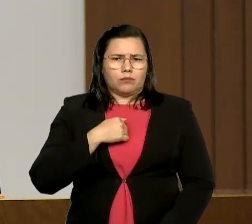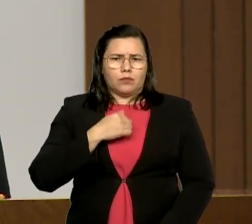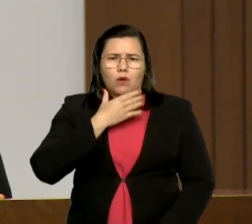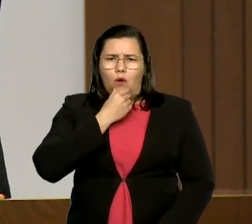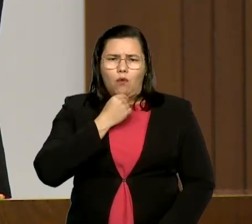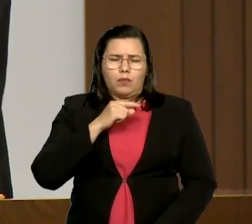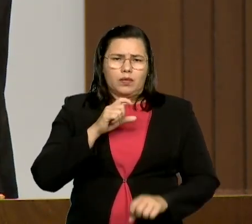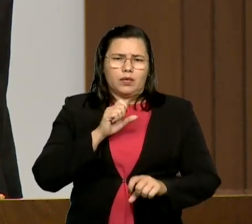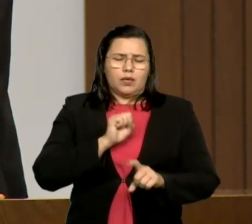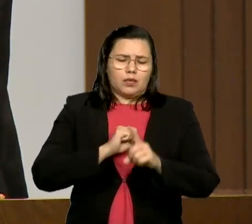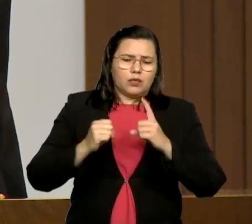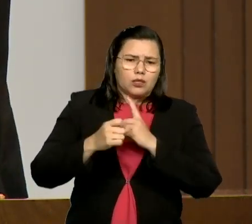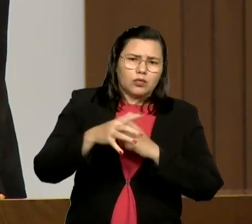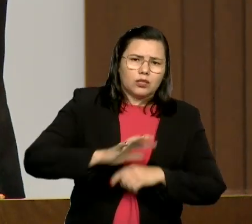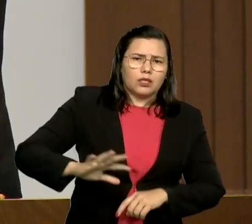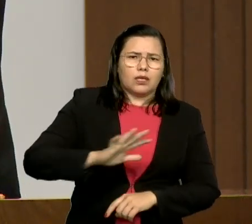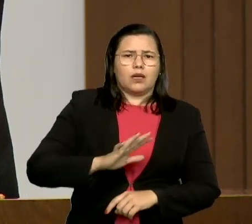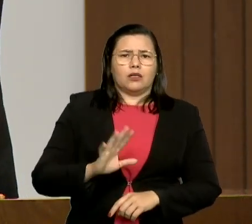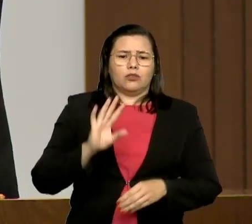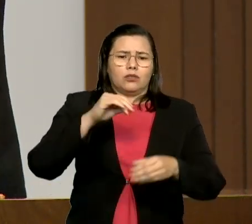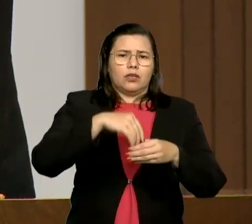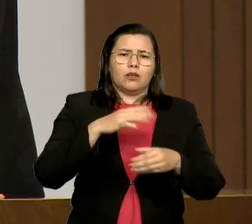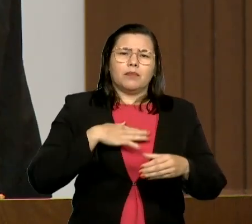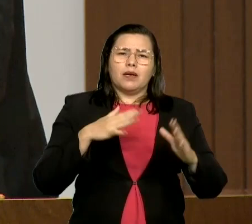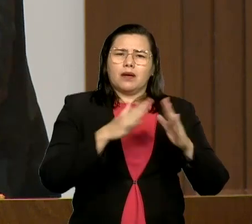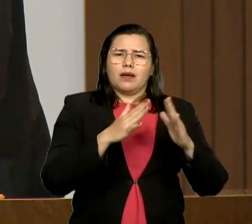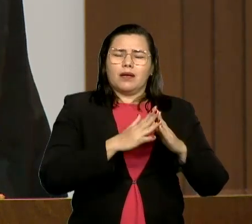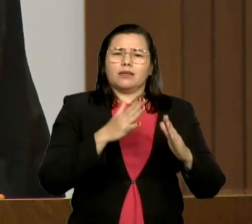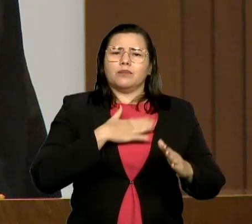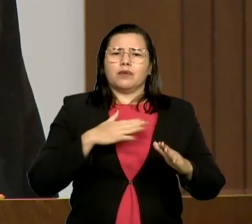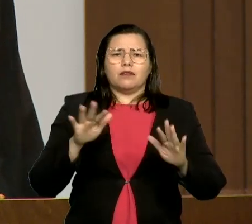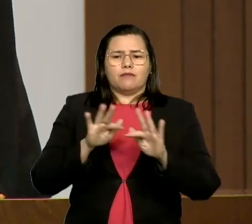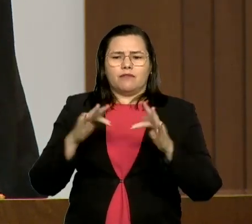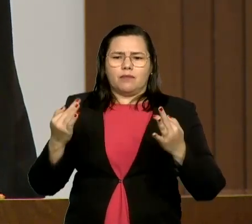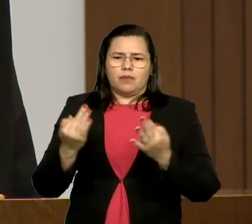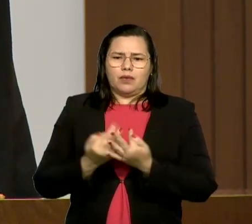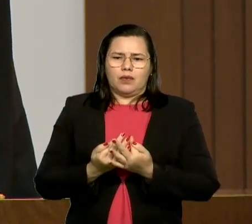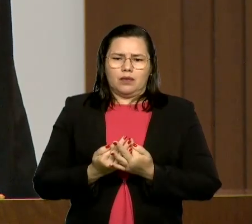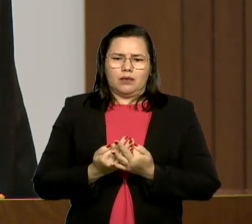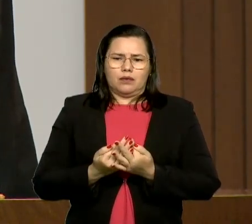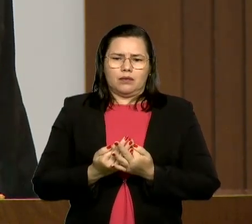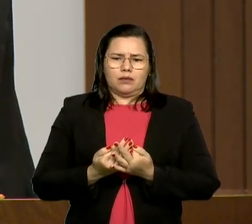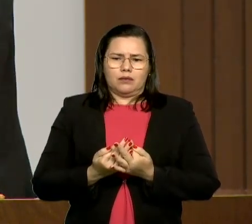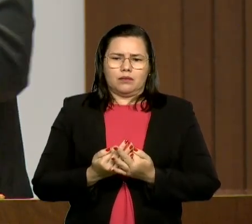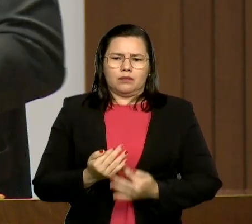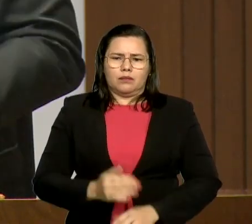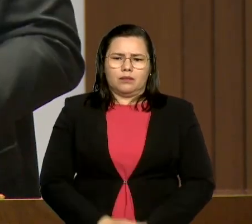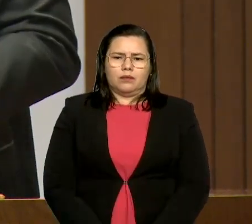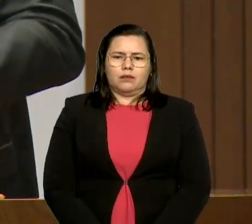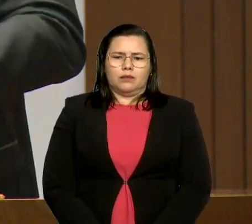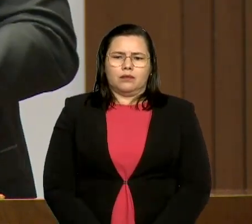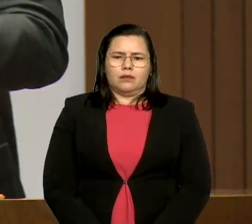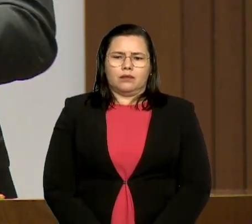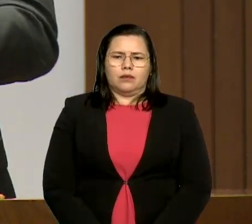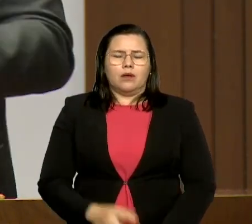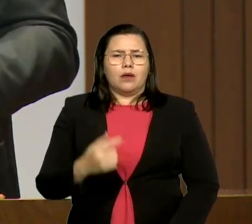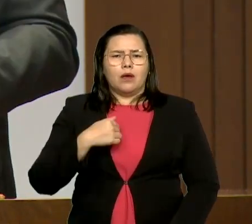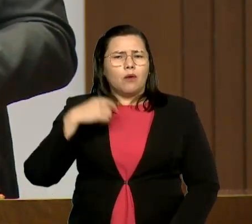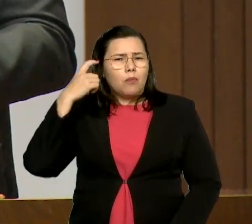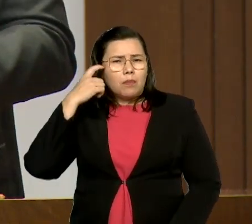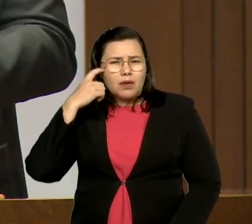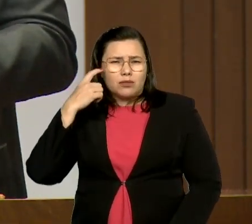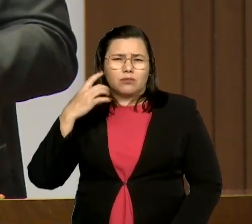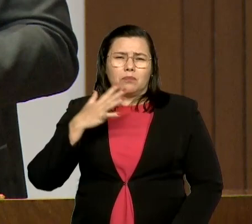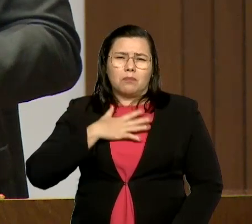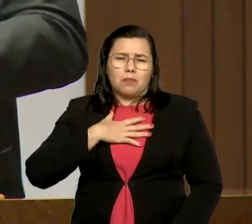da minha casa, dentro da minha família. Eu só penso nas minhas filhas. Eu só penso nos meus filhos e nas minhas